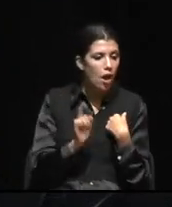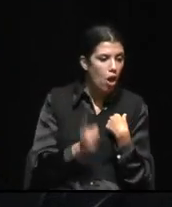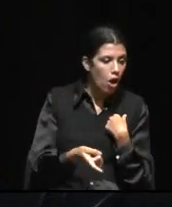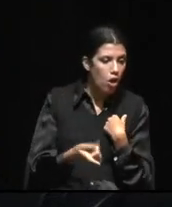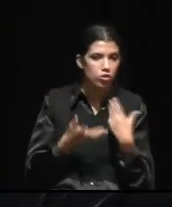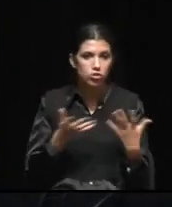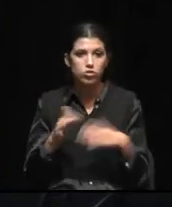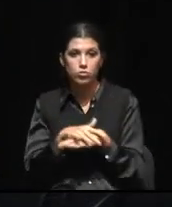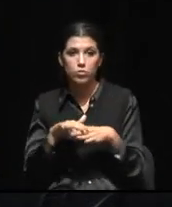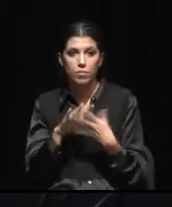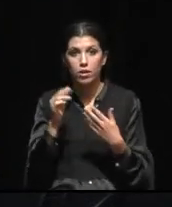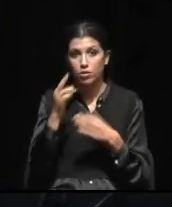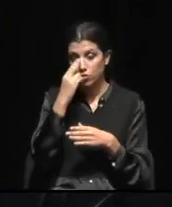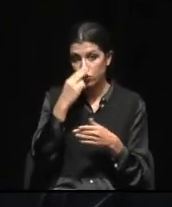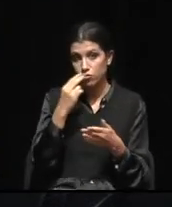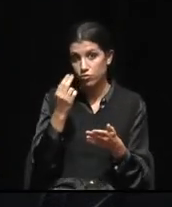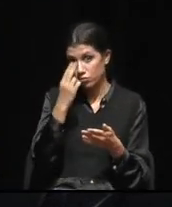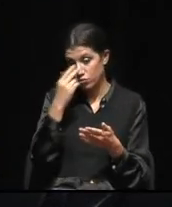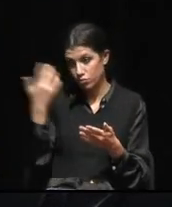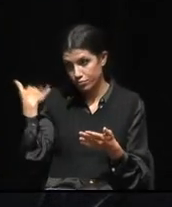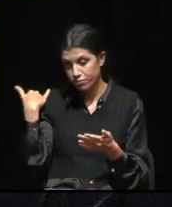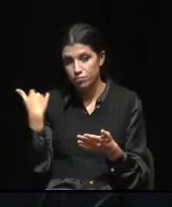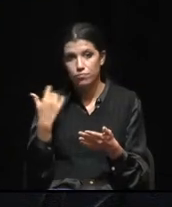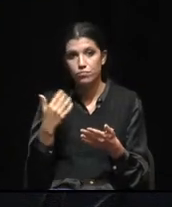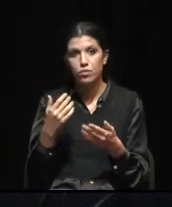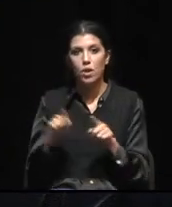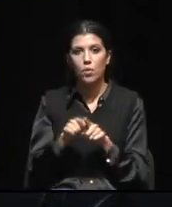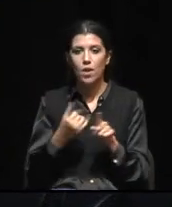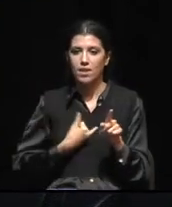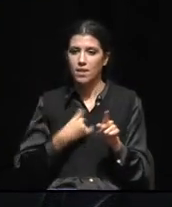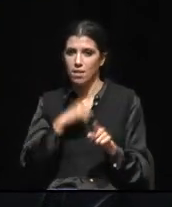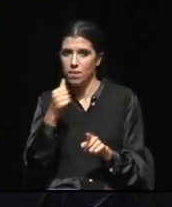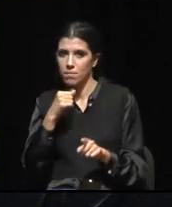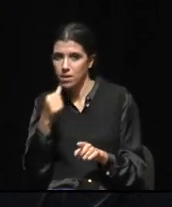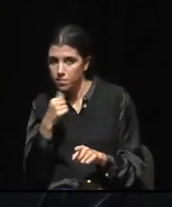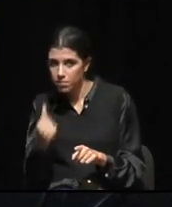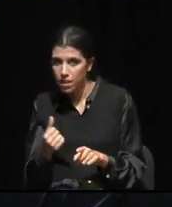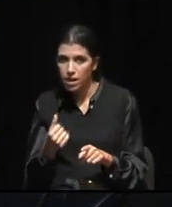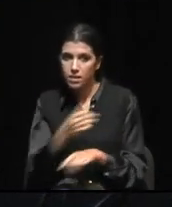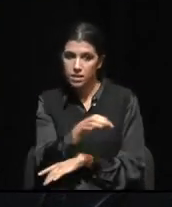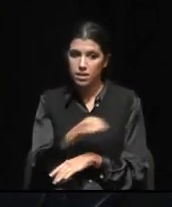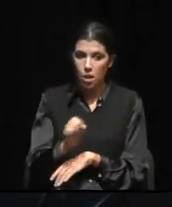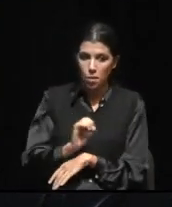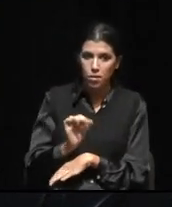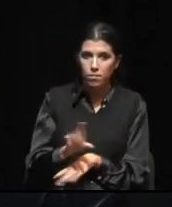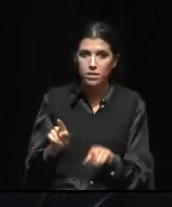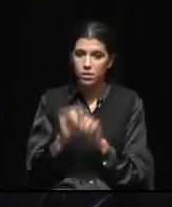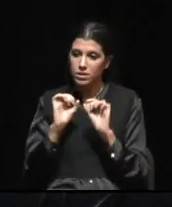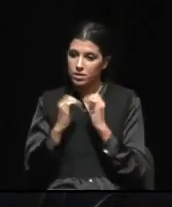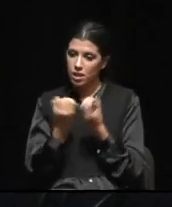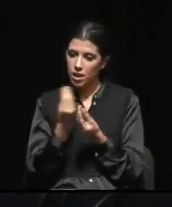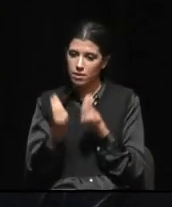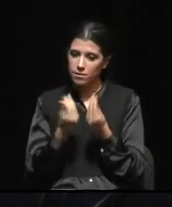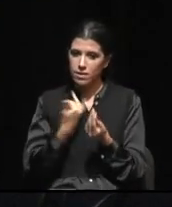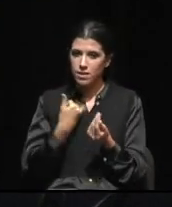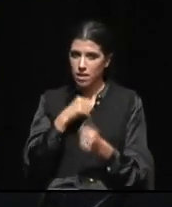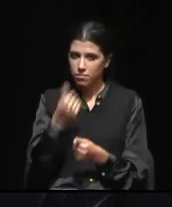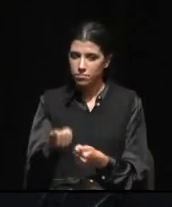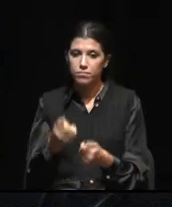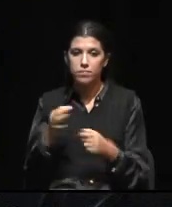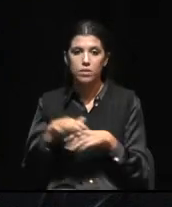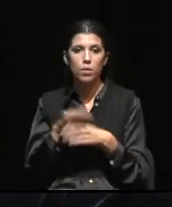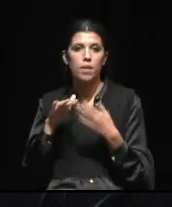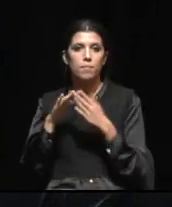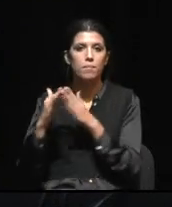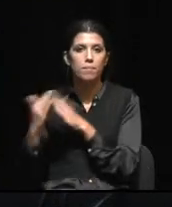os bairros históricos da nossa cidade estão a ficar progressivamente descaracterizados não arquitetonicamente mas socialmente a Lisboa